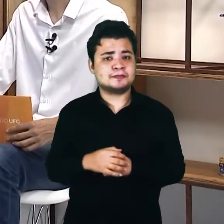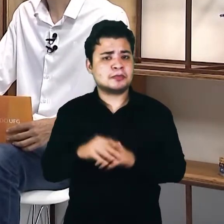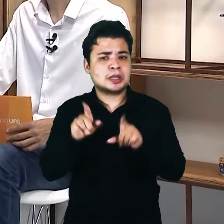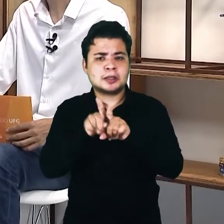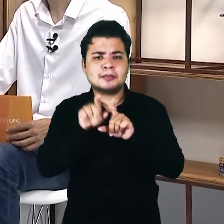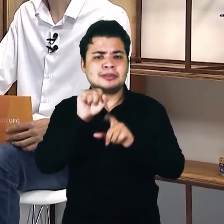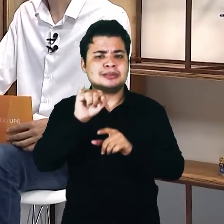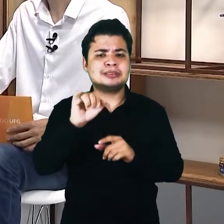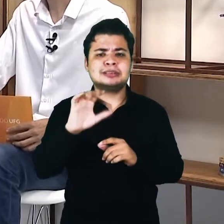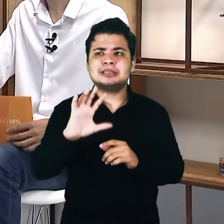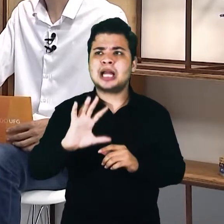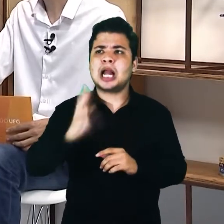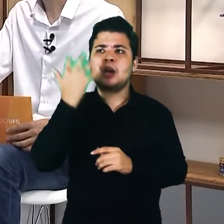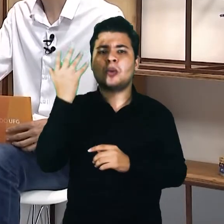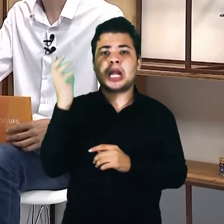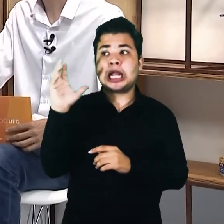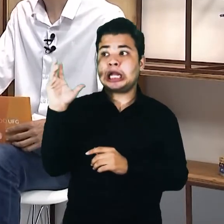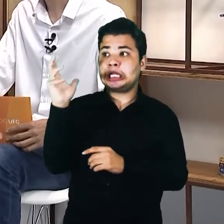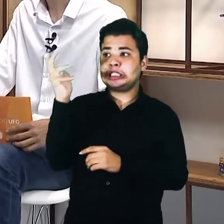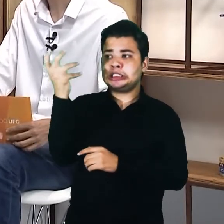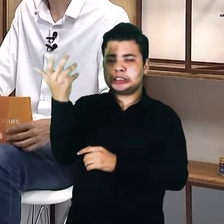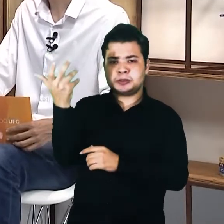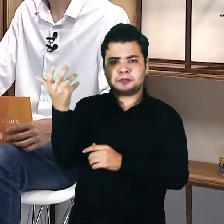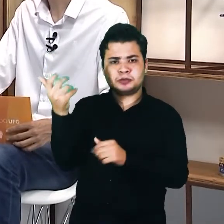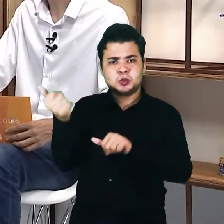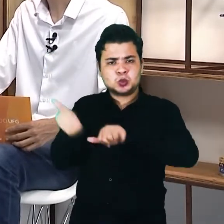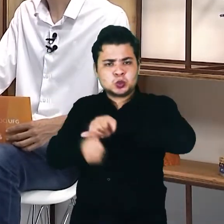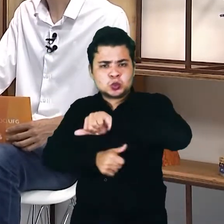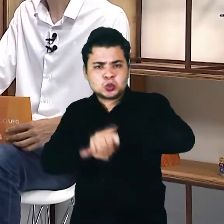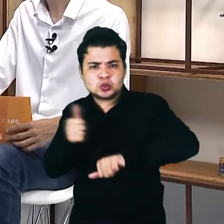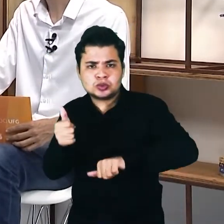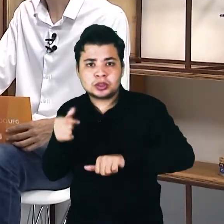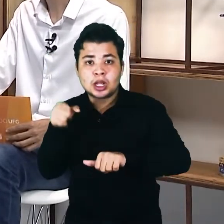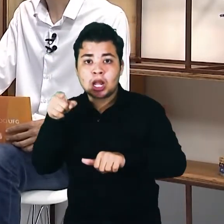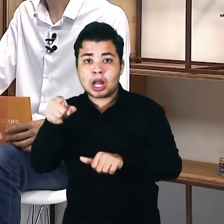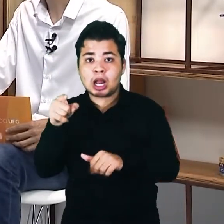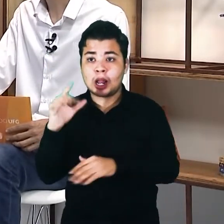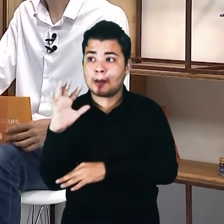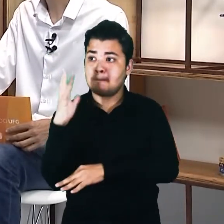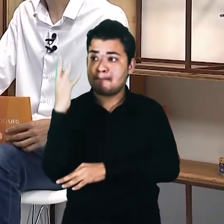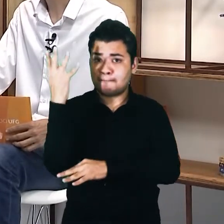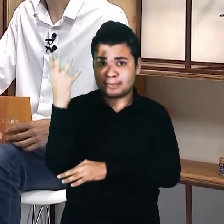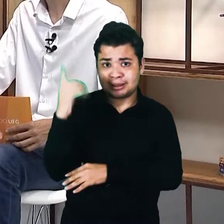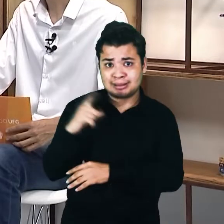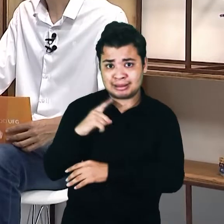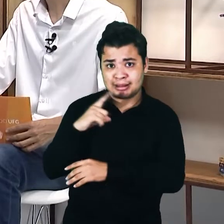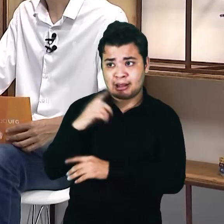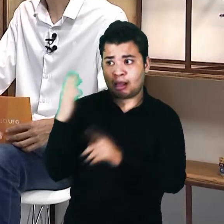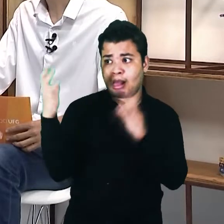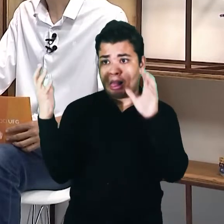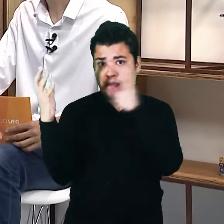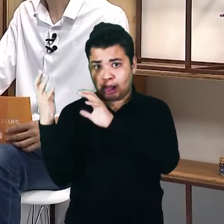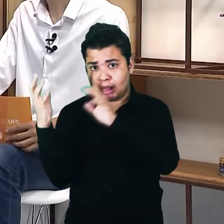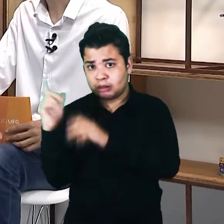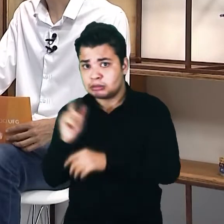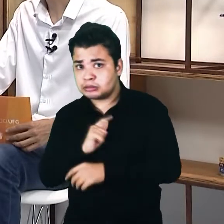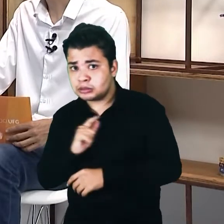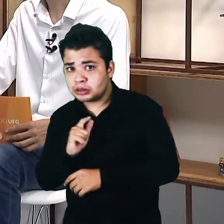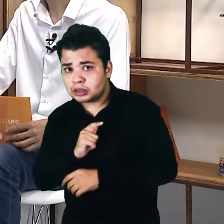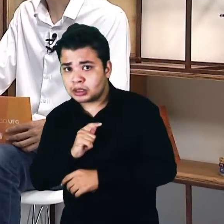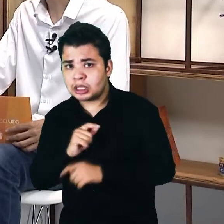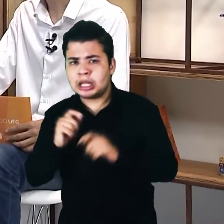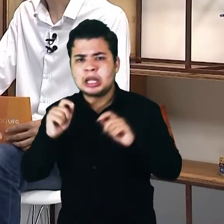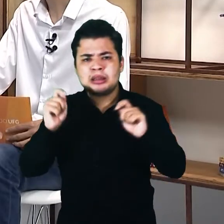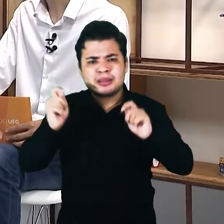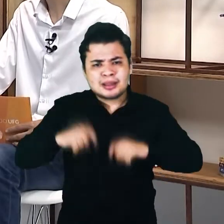tiver uma mudança climática, essa planta vai ser afetada, onde ela pode se localizar. Nós temos um parque